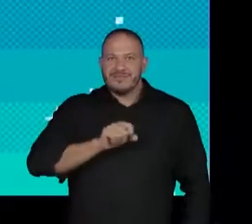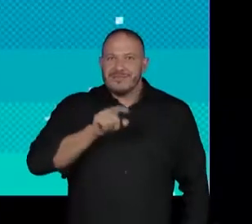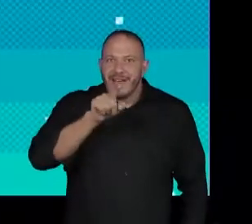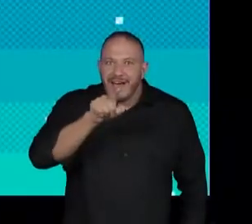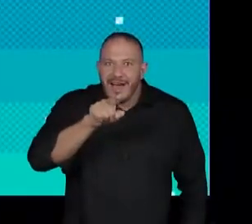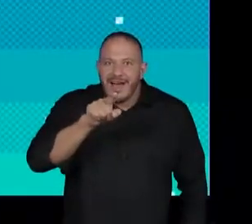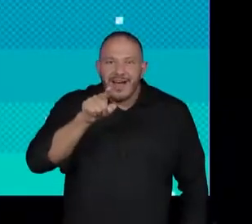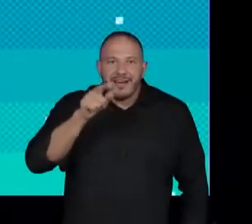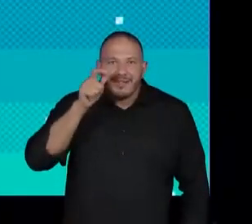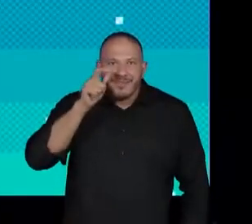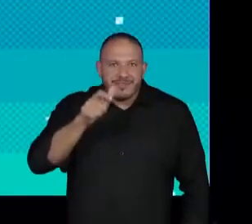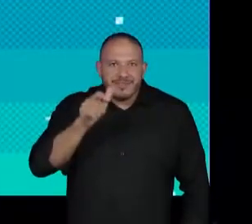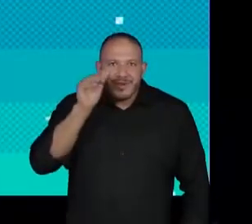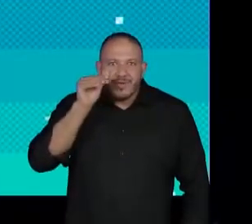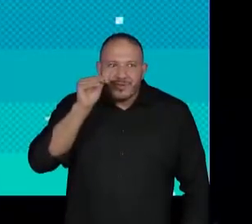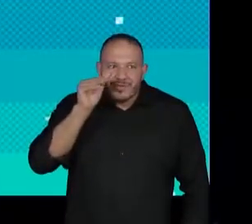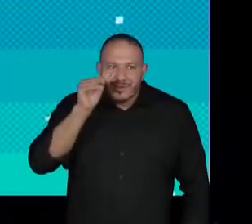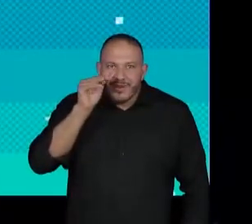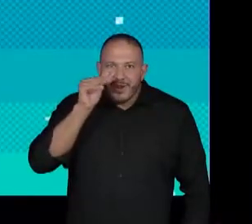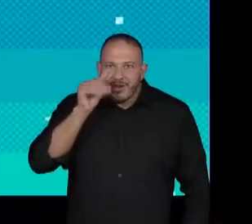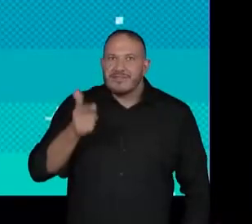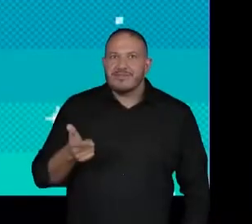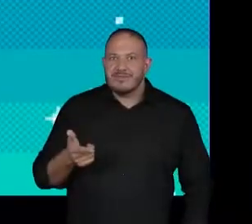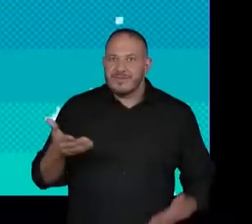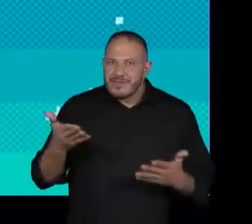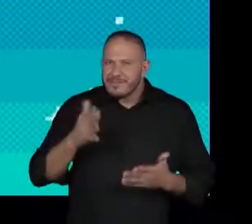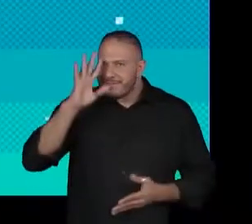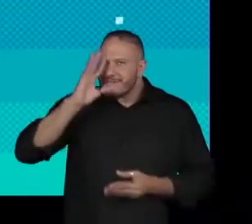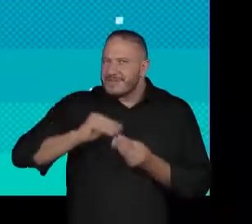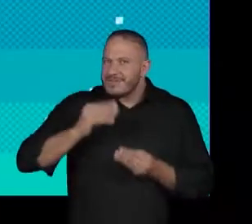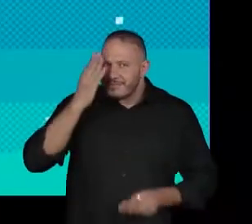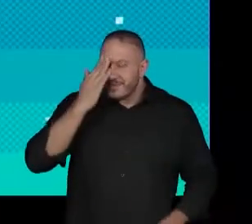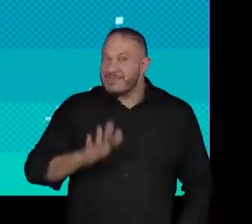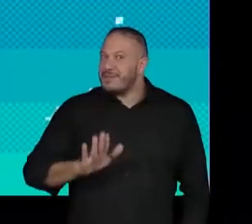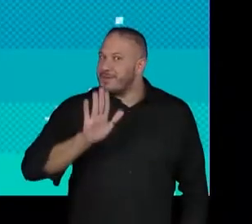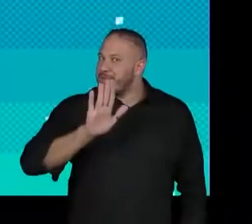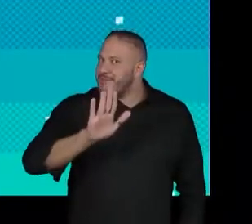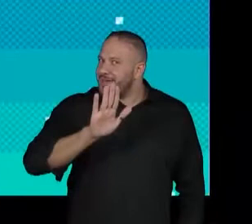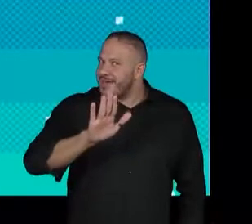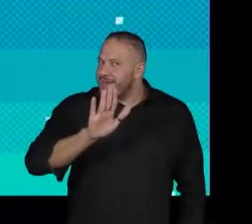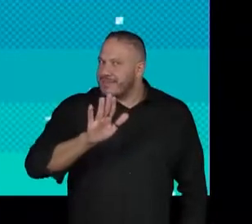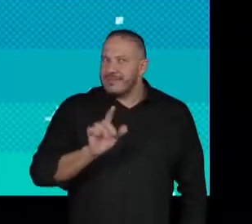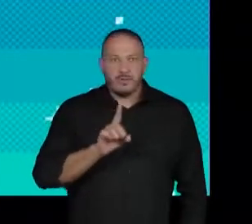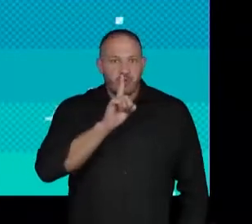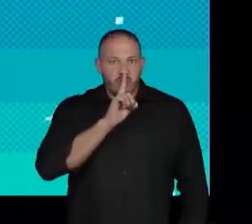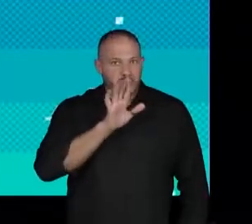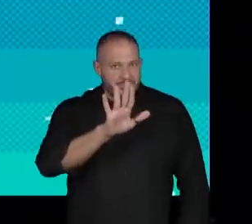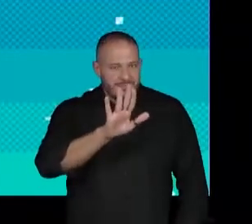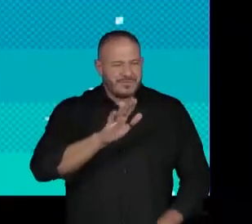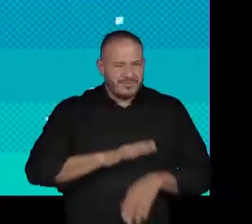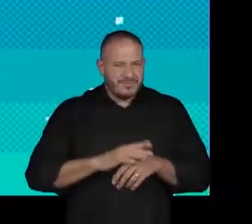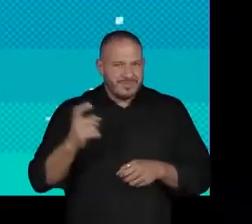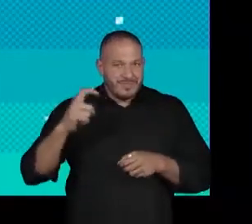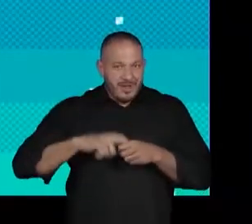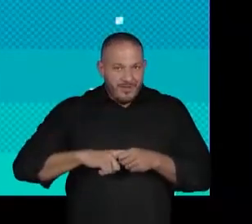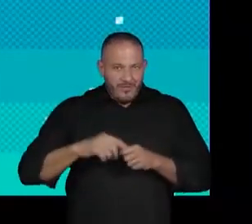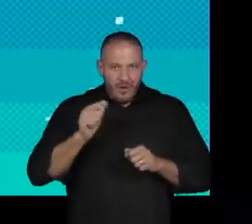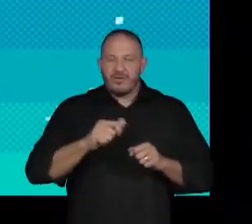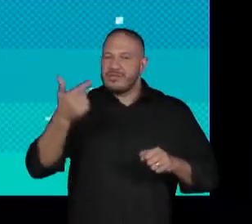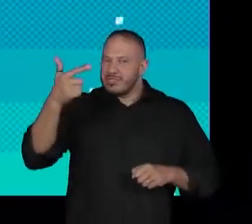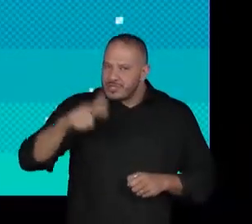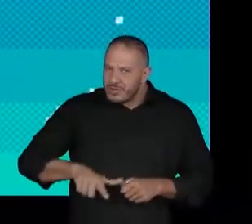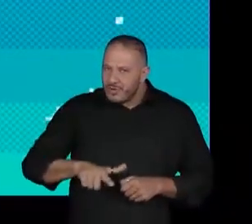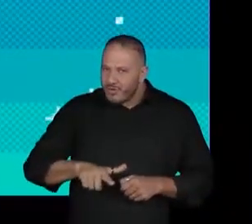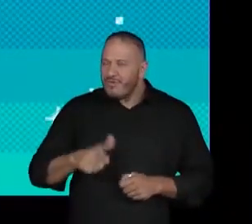curiosos para saber mais sobre esse assunto? Então fiquem aí, quietinhos, que eu já tô voltando para o estúdio